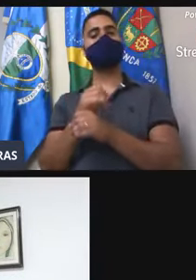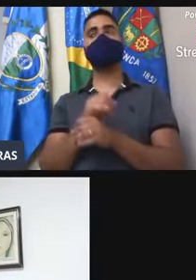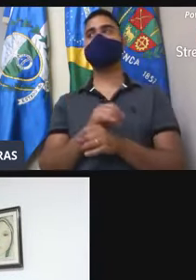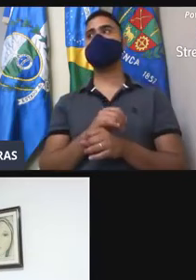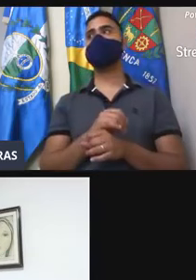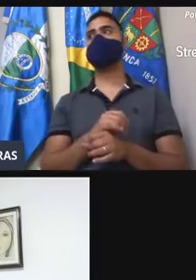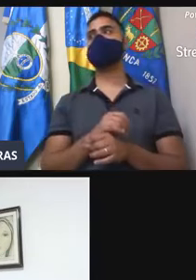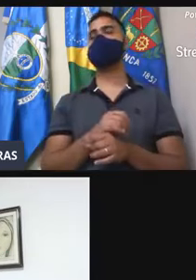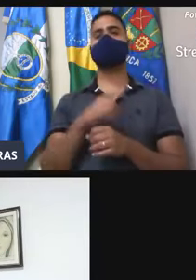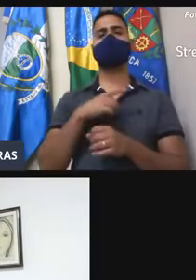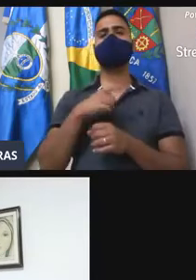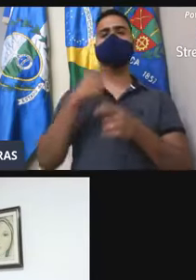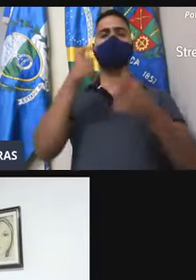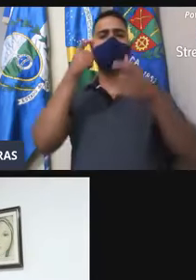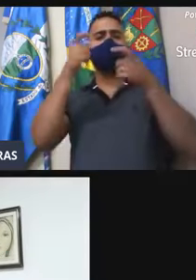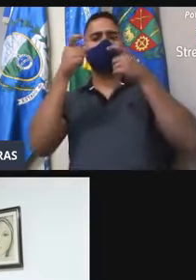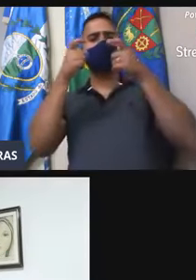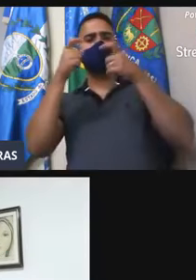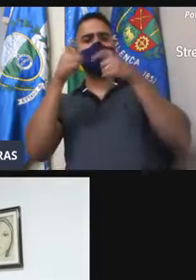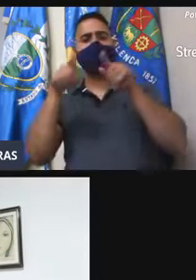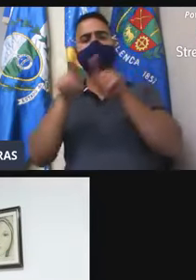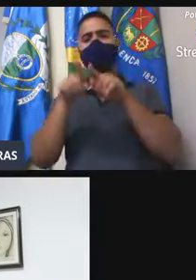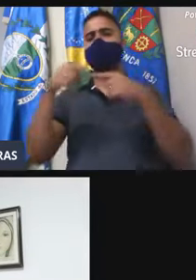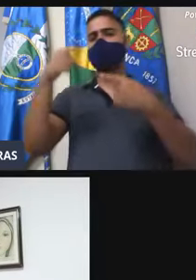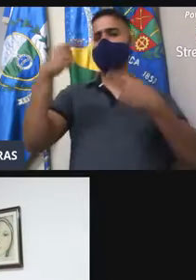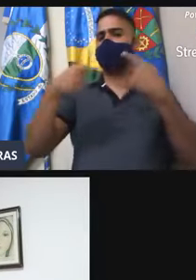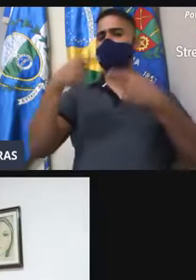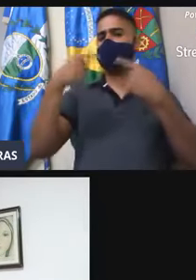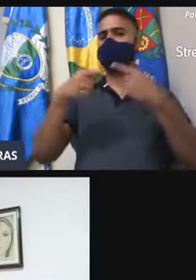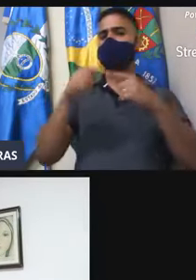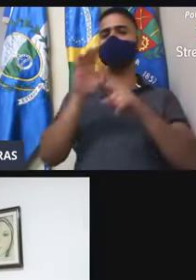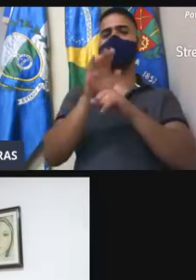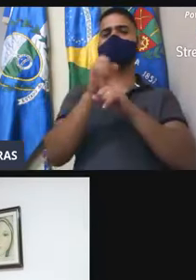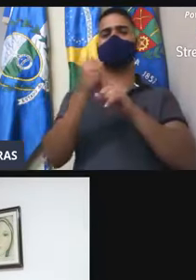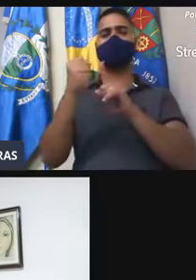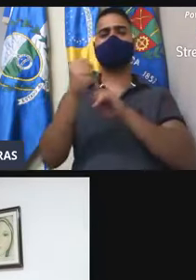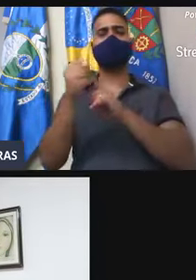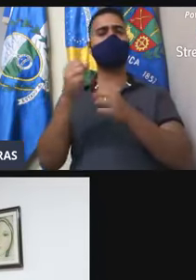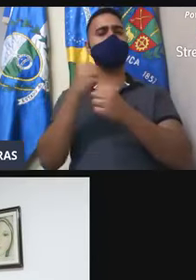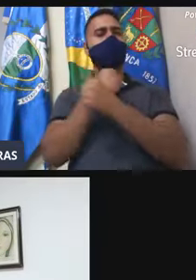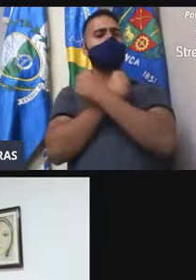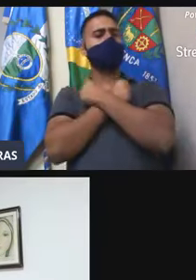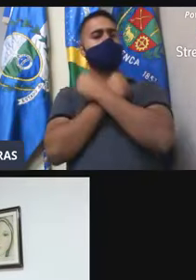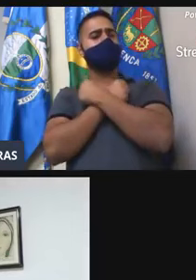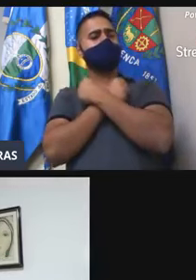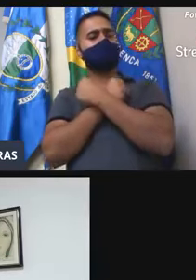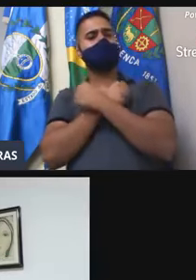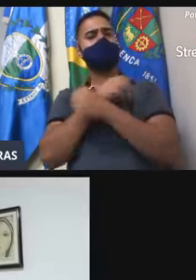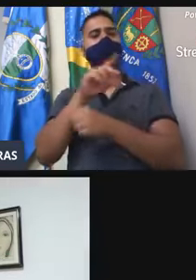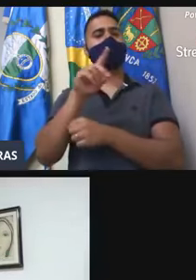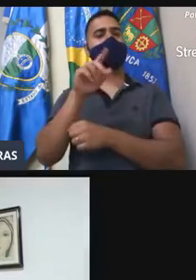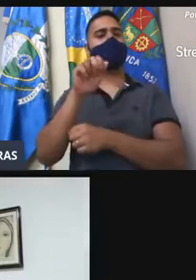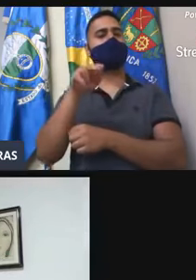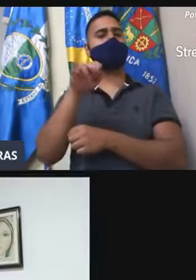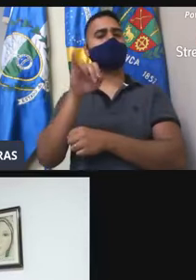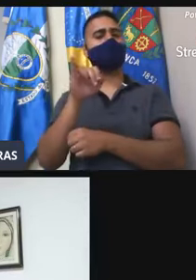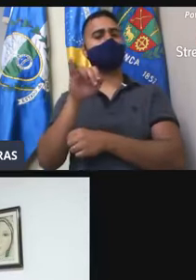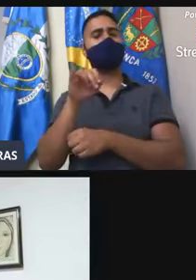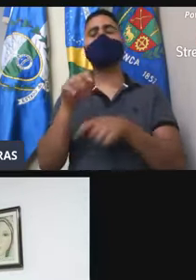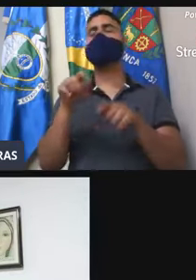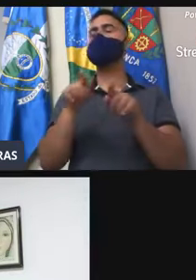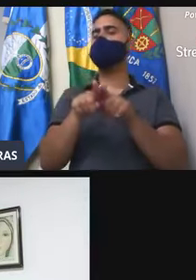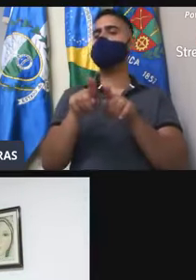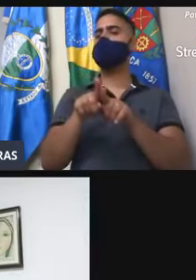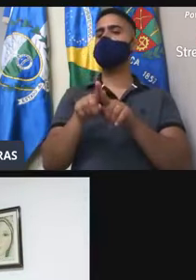aquelas que têm um interesse na política de assistência social. Quero mandar um abraço para a Dani, assistente social do asilo, cumprimentando